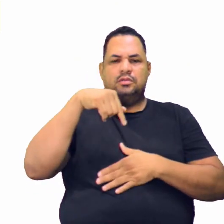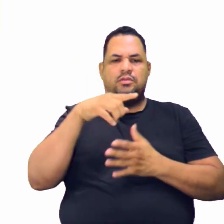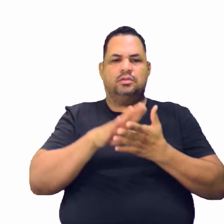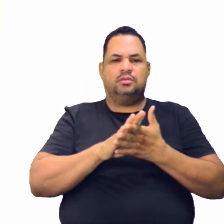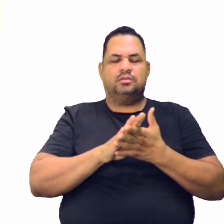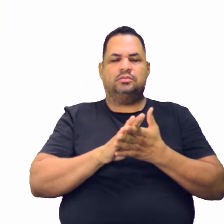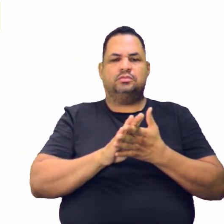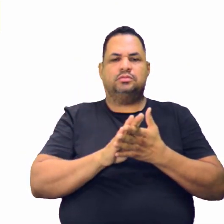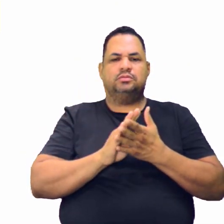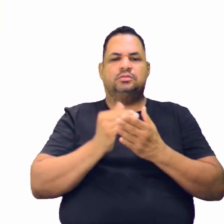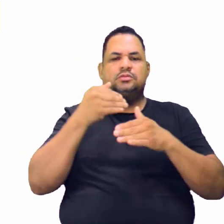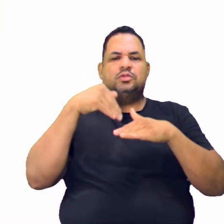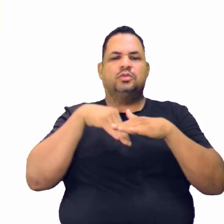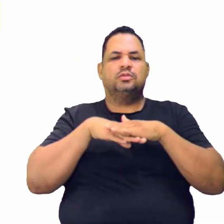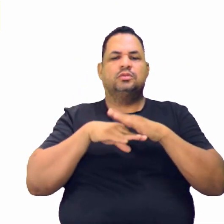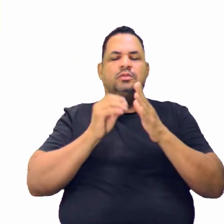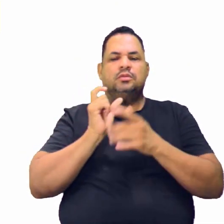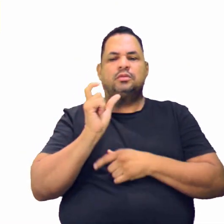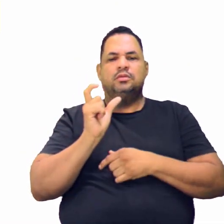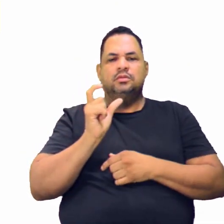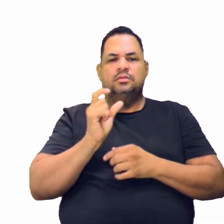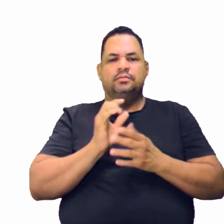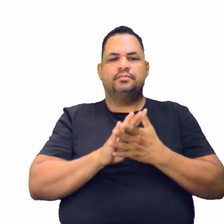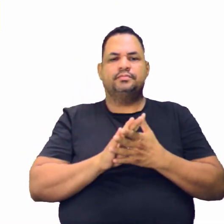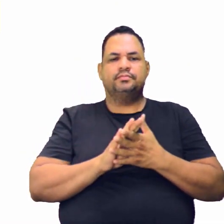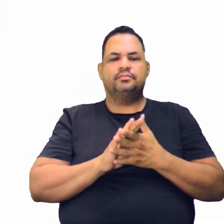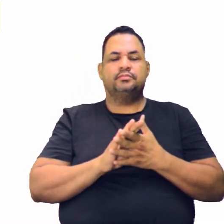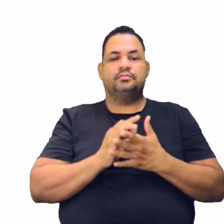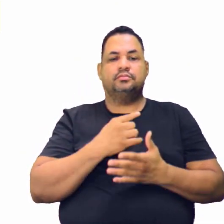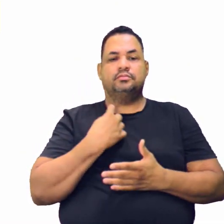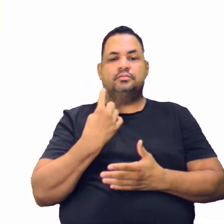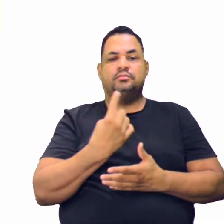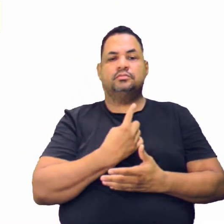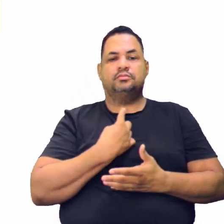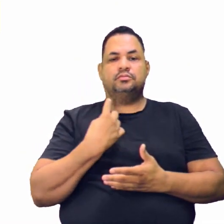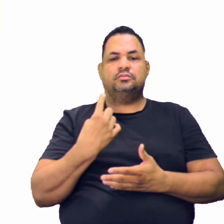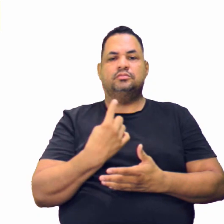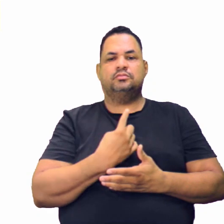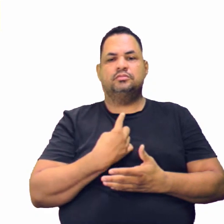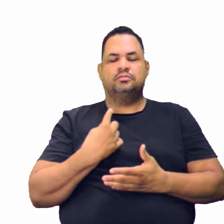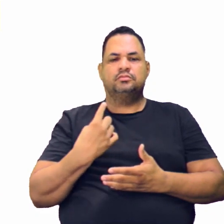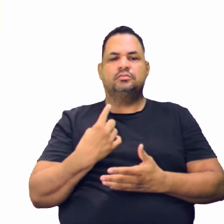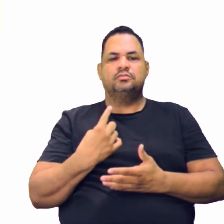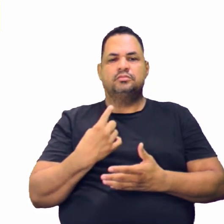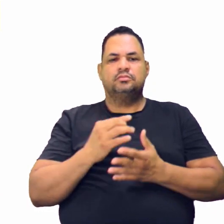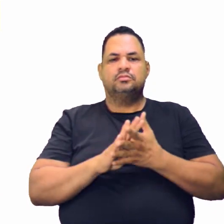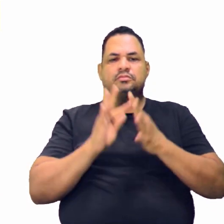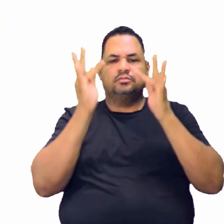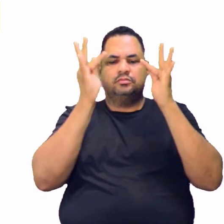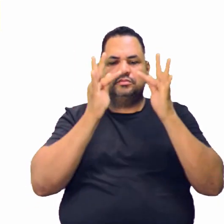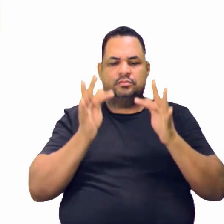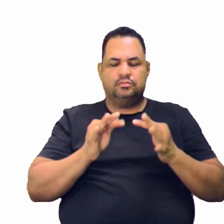uma omissão de uma palavra, mas dá para identificar. Então, no caso, é o nós. Nós somos felizes.